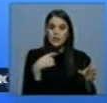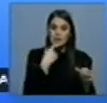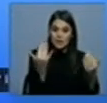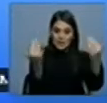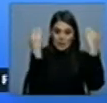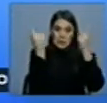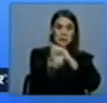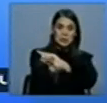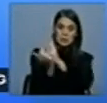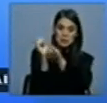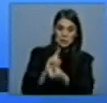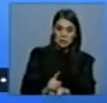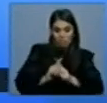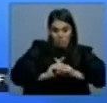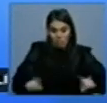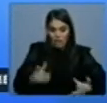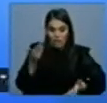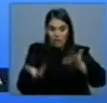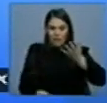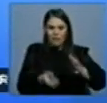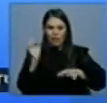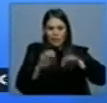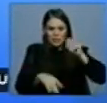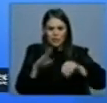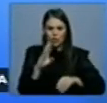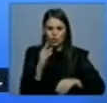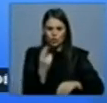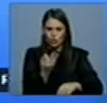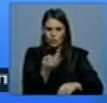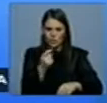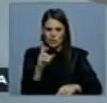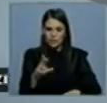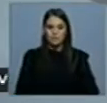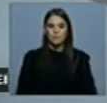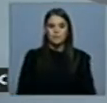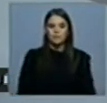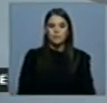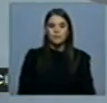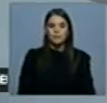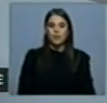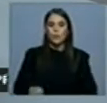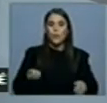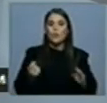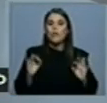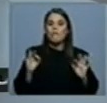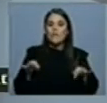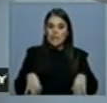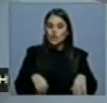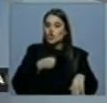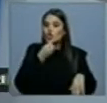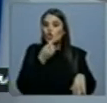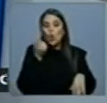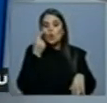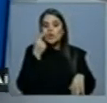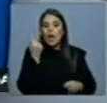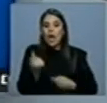informações contrárias sobre as andanças de Júpiter pelo nosso sistema solar. Miguel, na reta final, vamos conhecer alguns livros